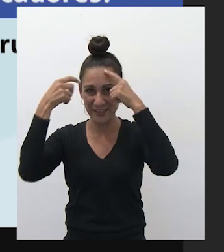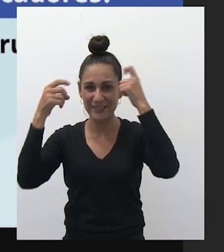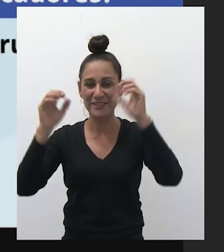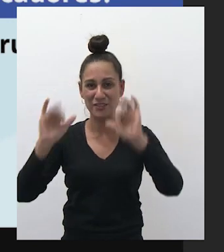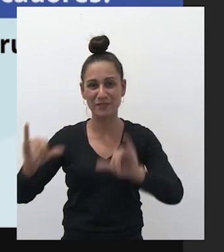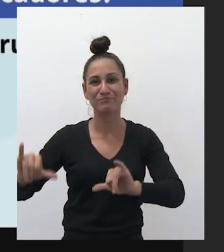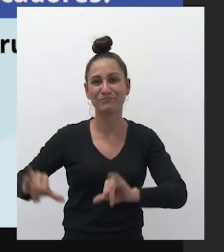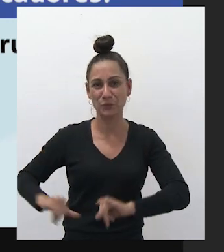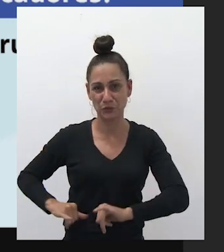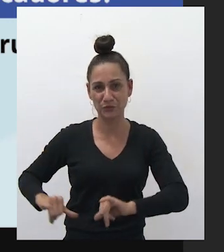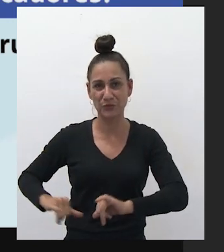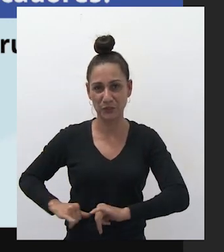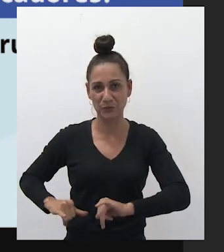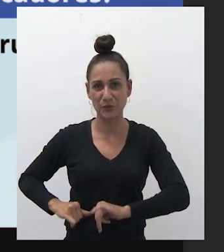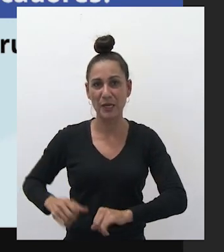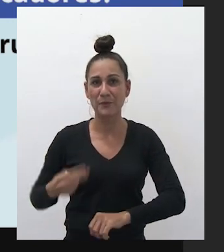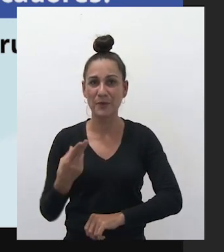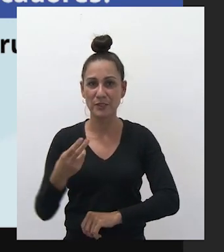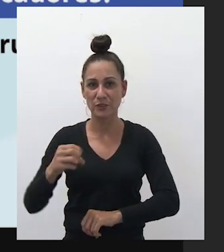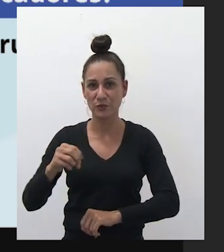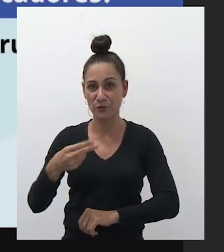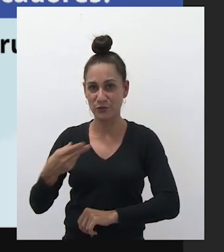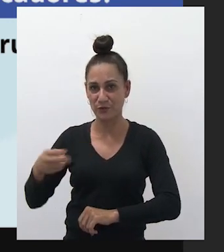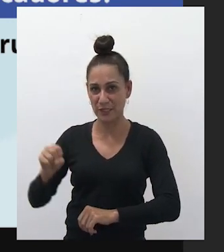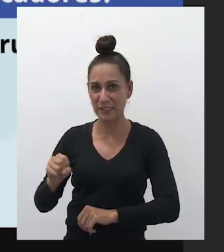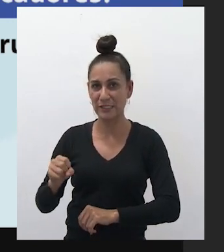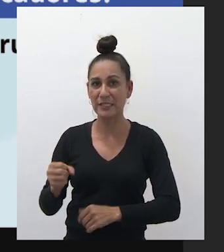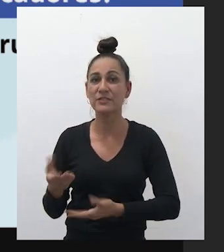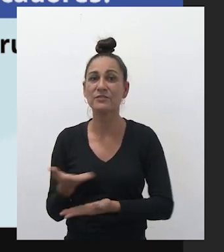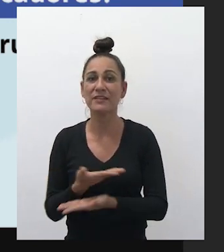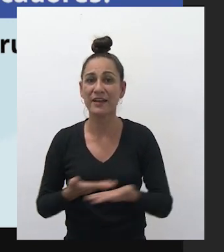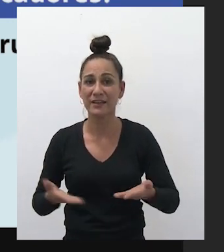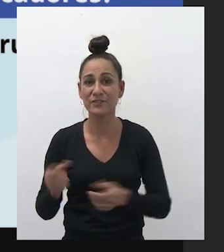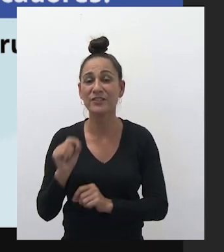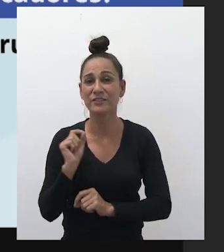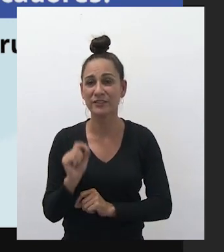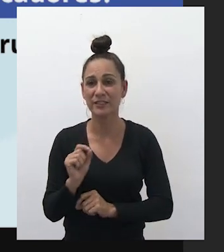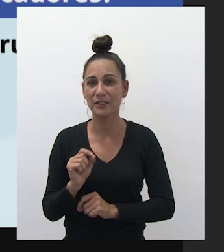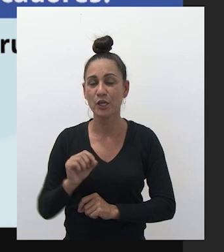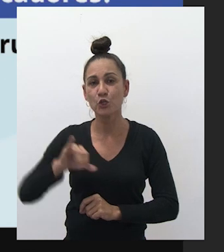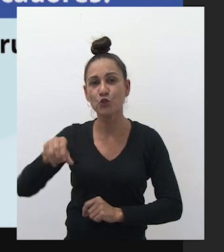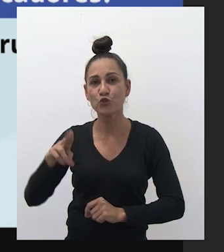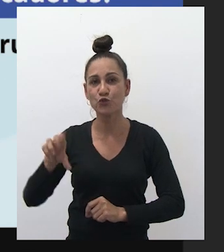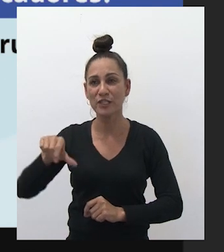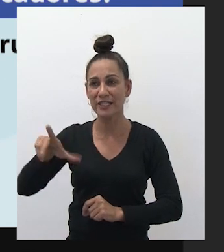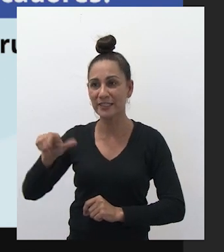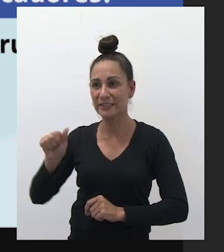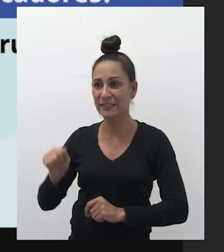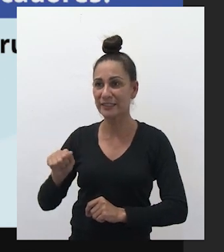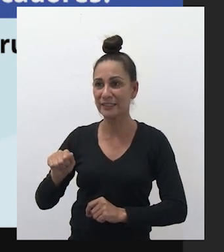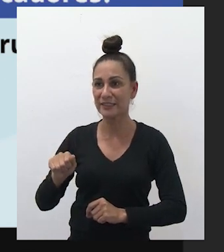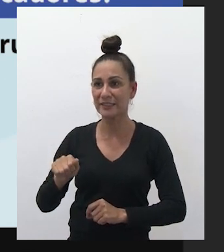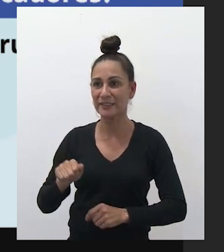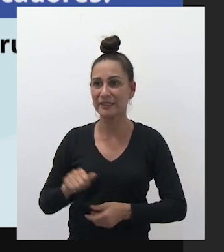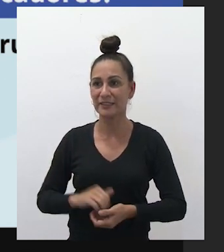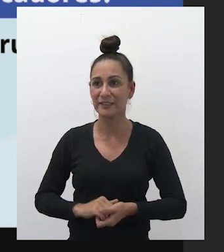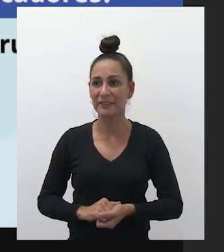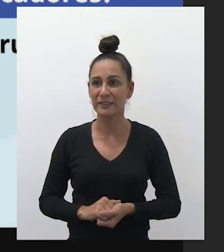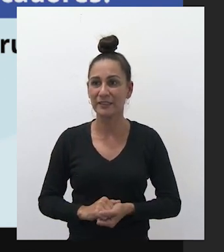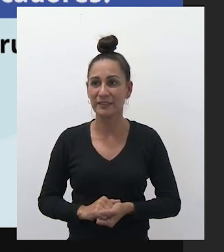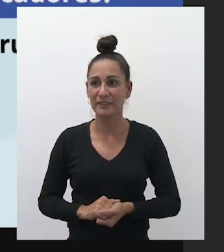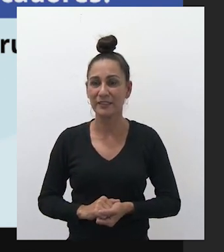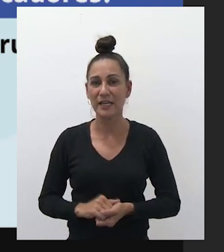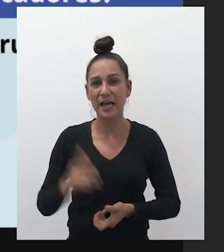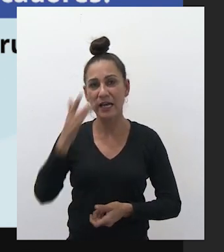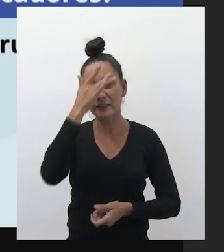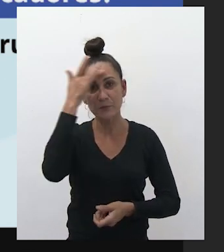escolas. Março de 2020. Isso está relacionado... Juliana? Desculpa. Mas o